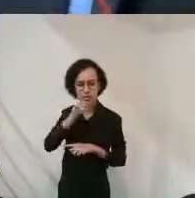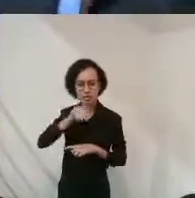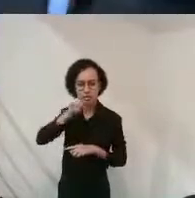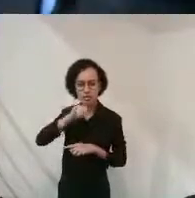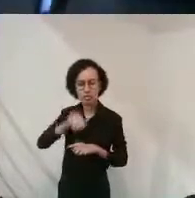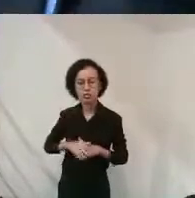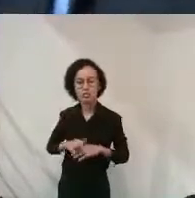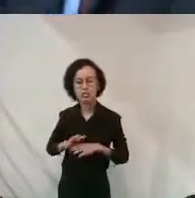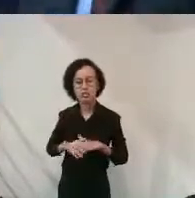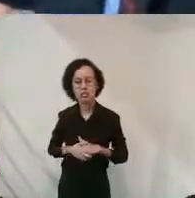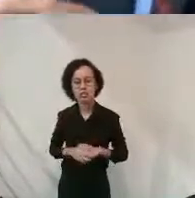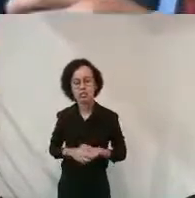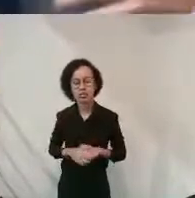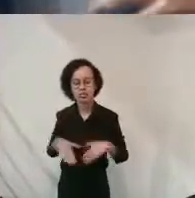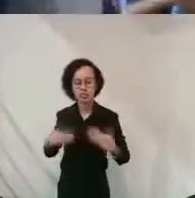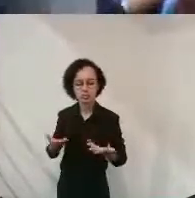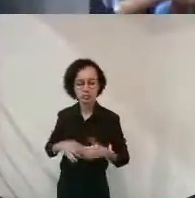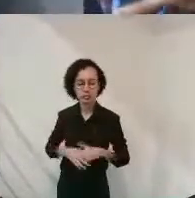Bom, então, assim,